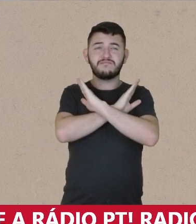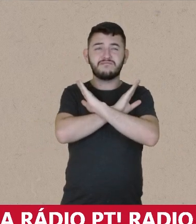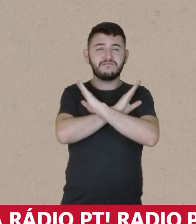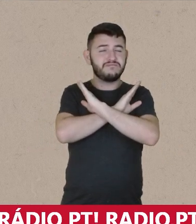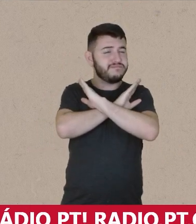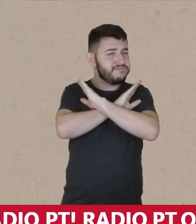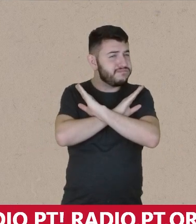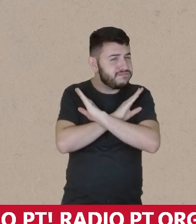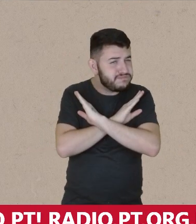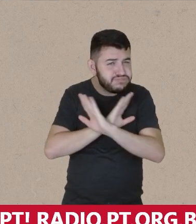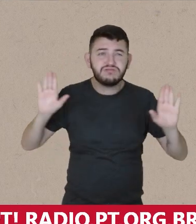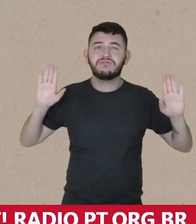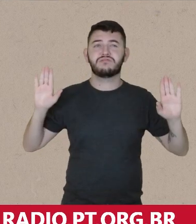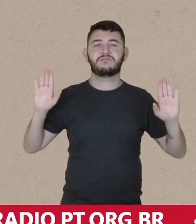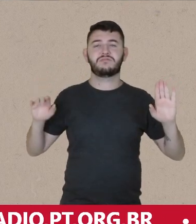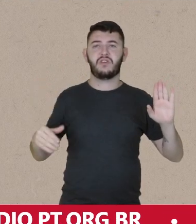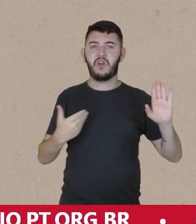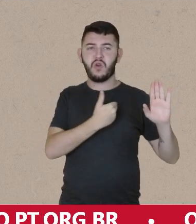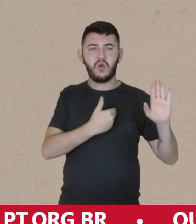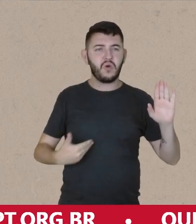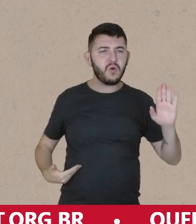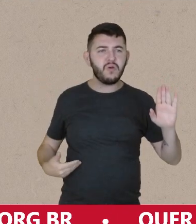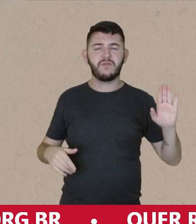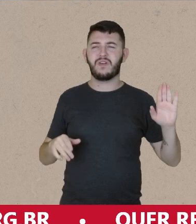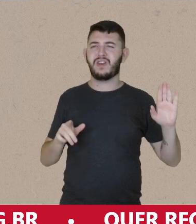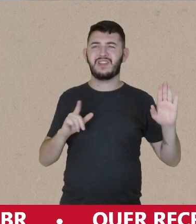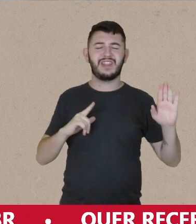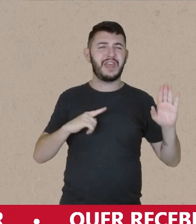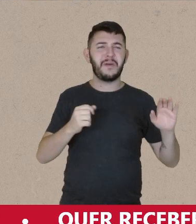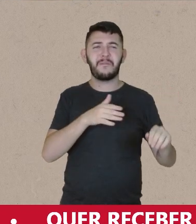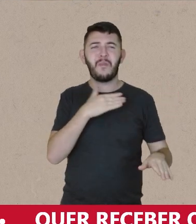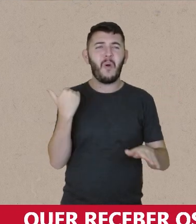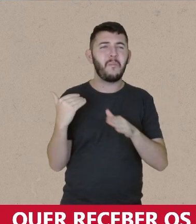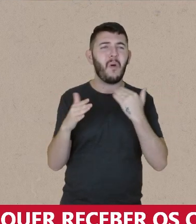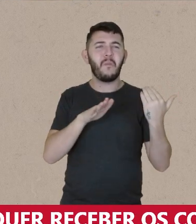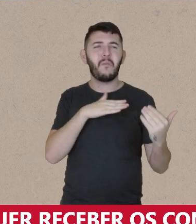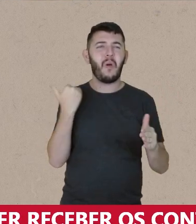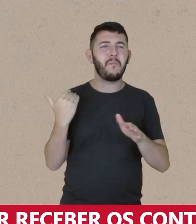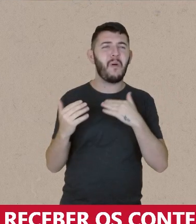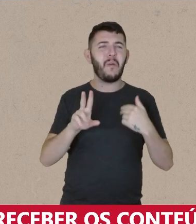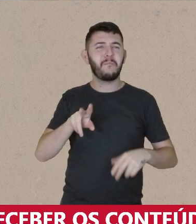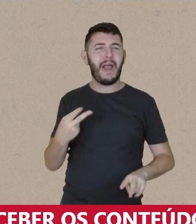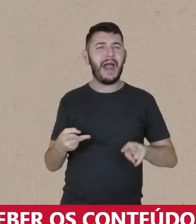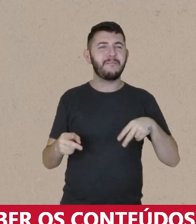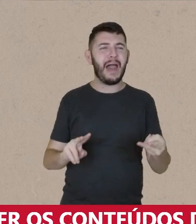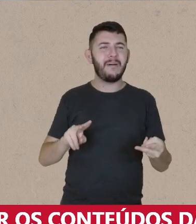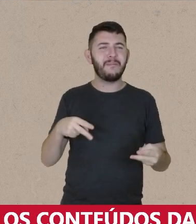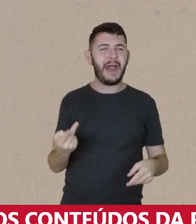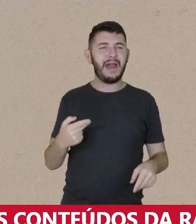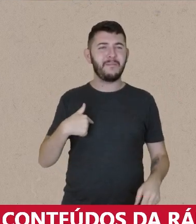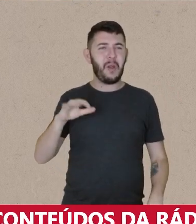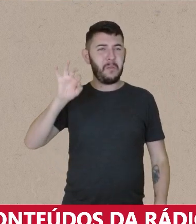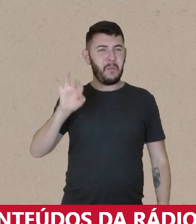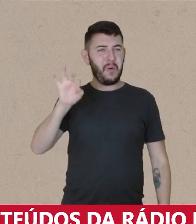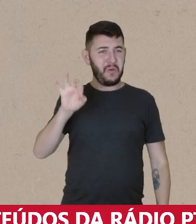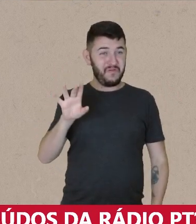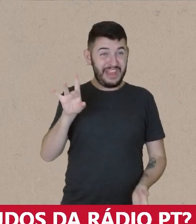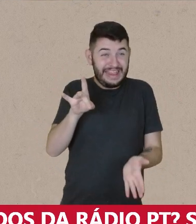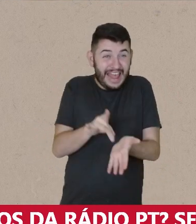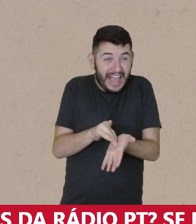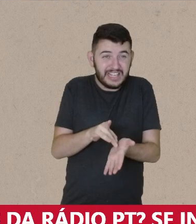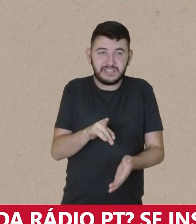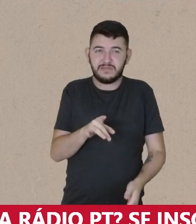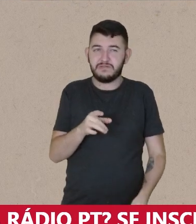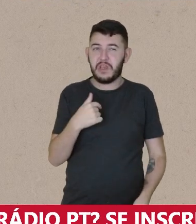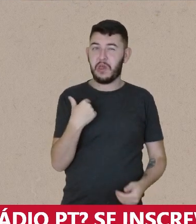governo. Quantas mil mortes aí que a gente tem um número, mas esse número eu nem sei se é verdadeiro, deve ser muito